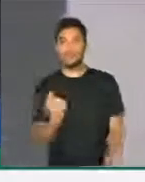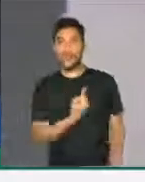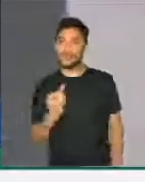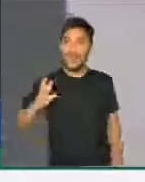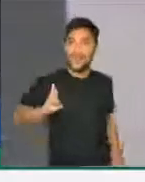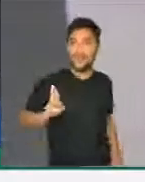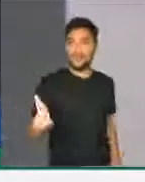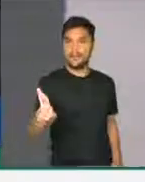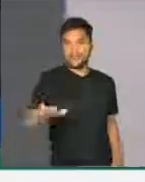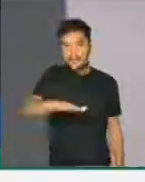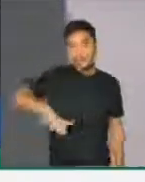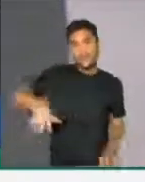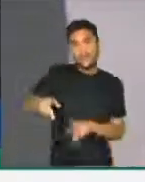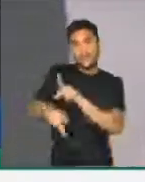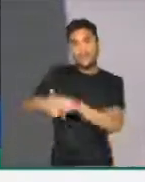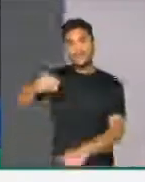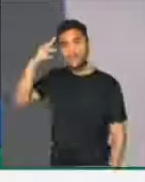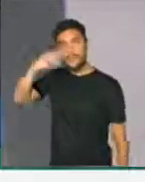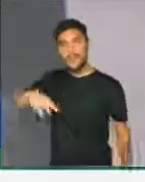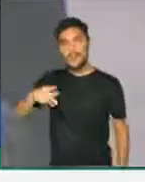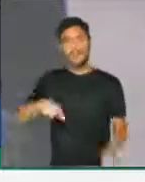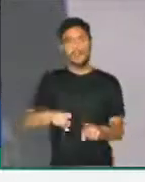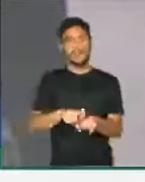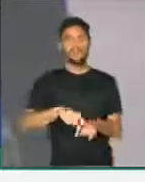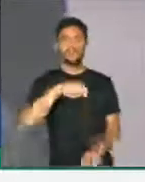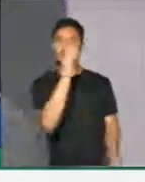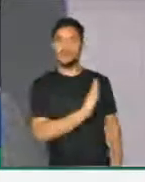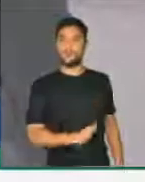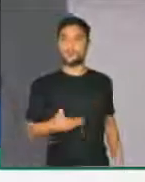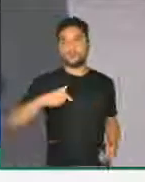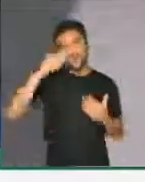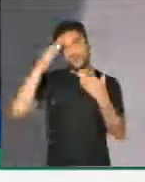representando o povo do Maranhão e o povo brasileiro. Muito obrigado, presidente.